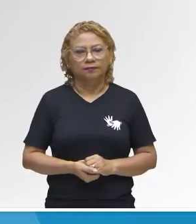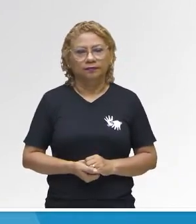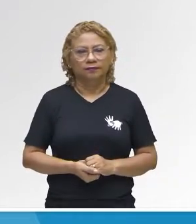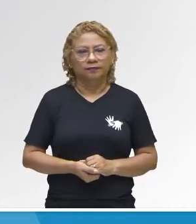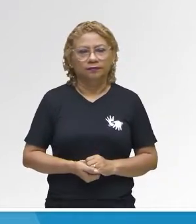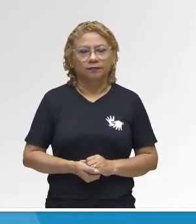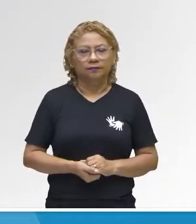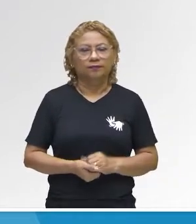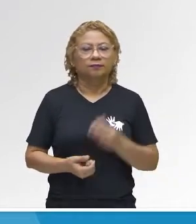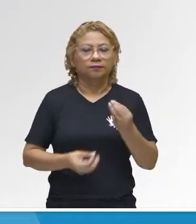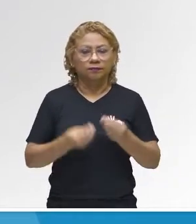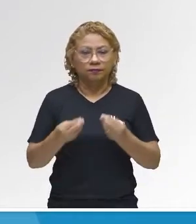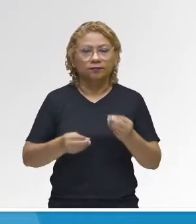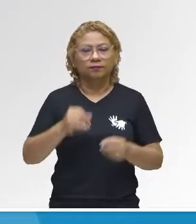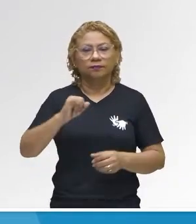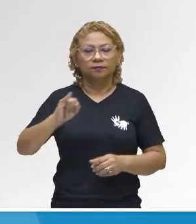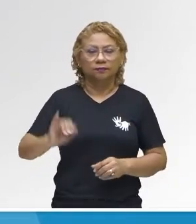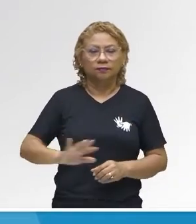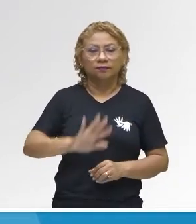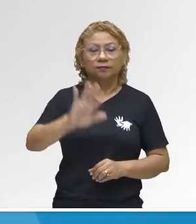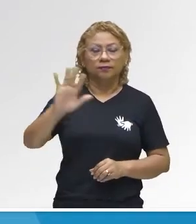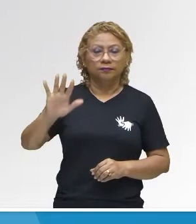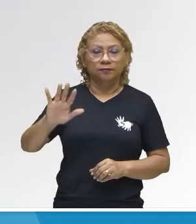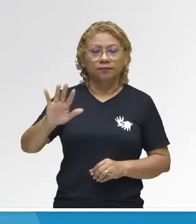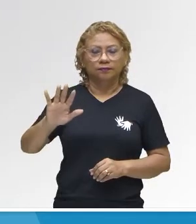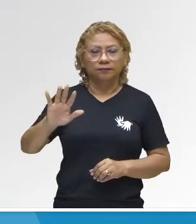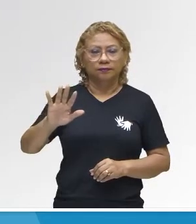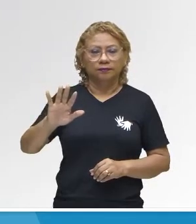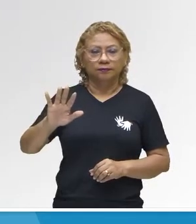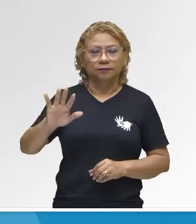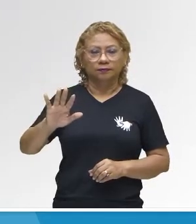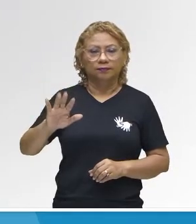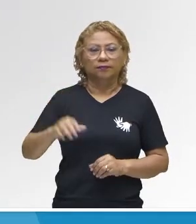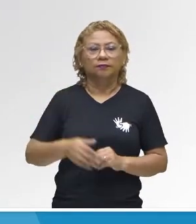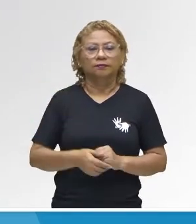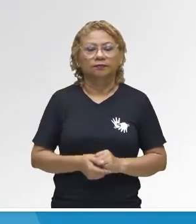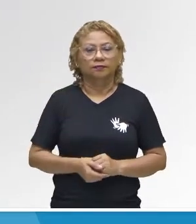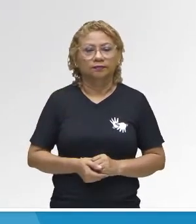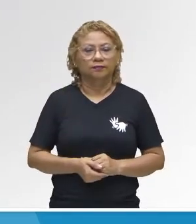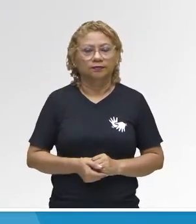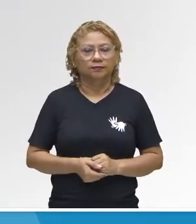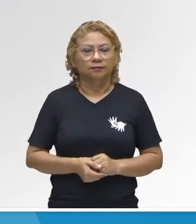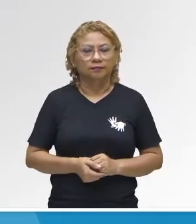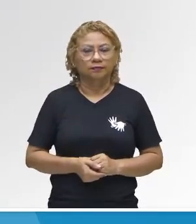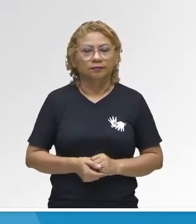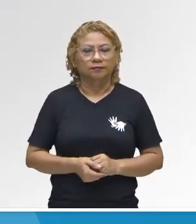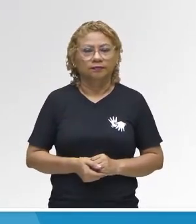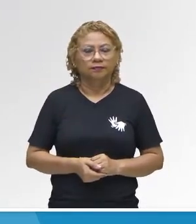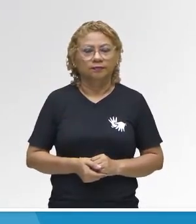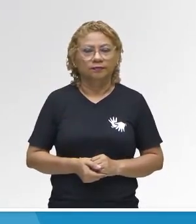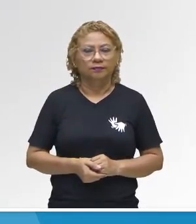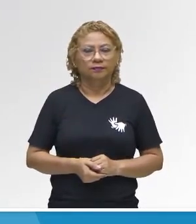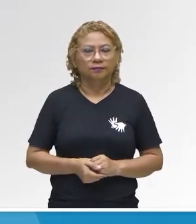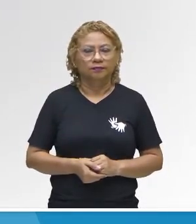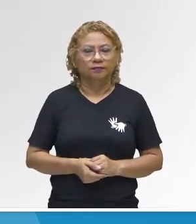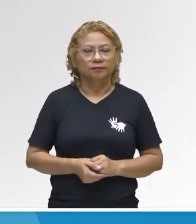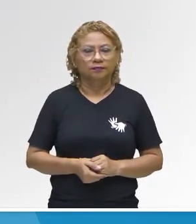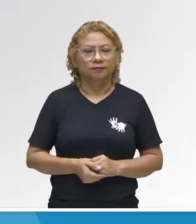a projeção ortogonal desse segmento de reta. Tudo bem? Vamos lá então, para a gente continuar aqui na